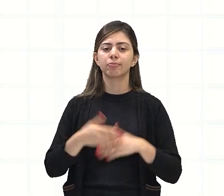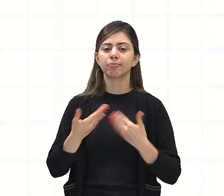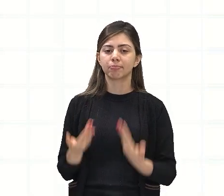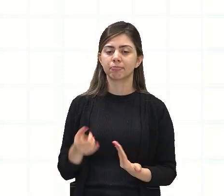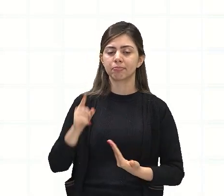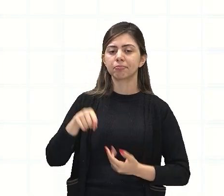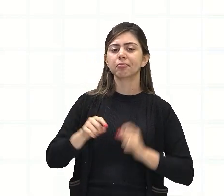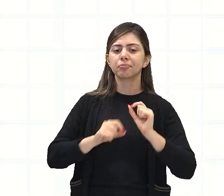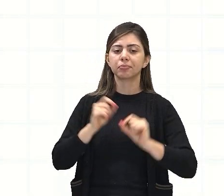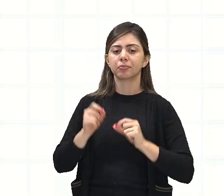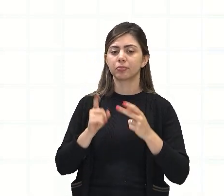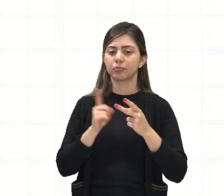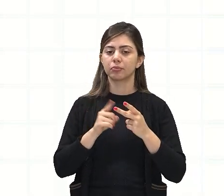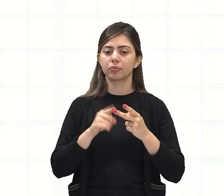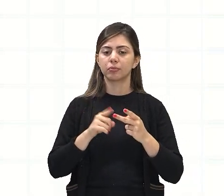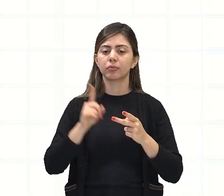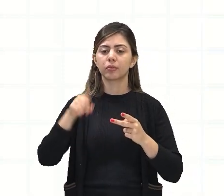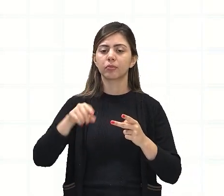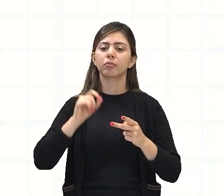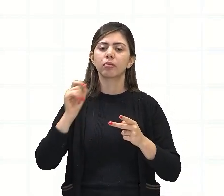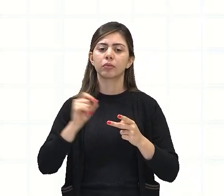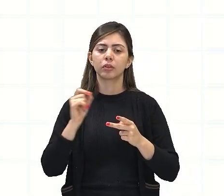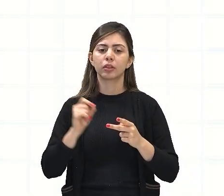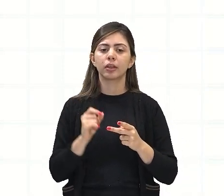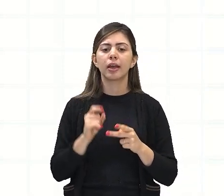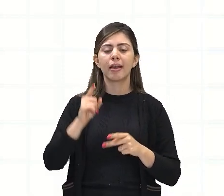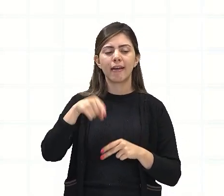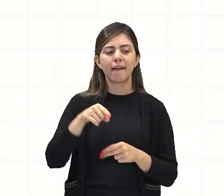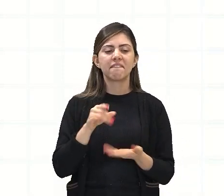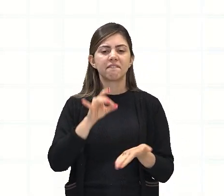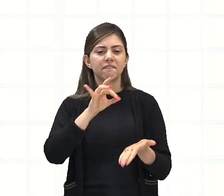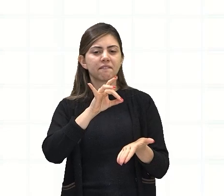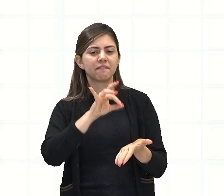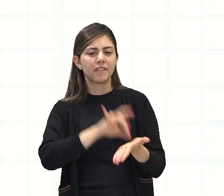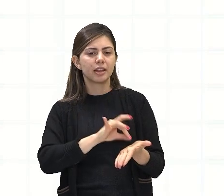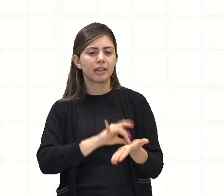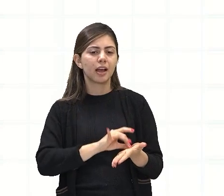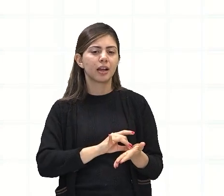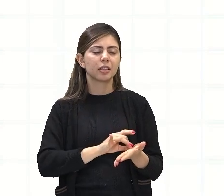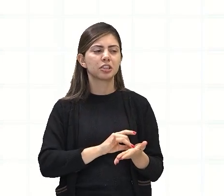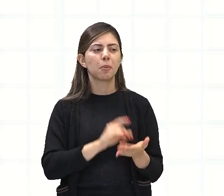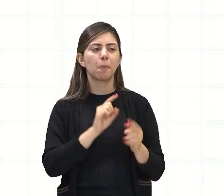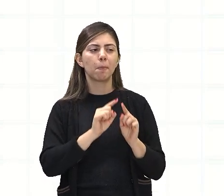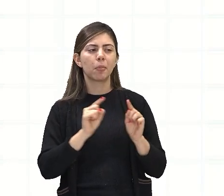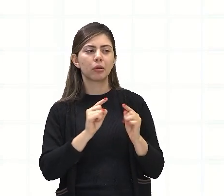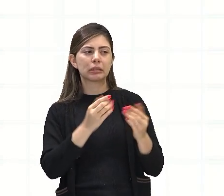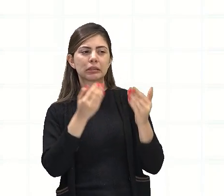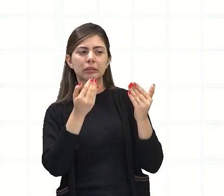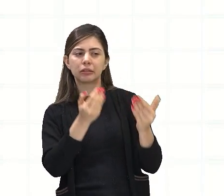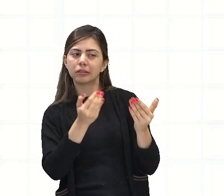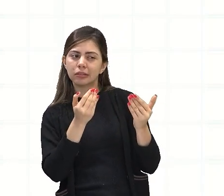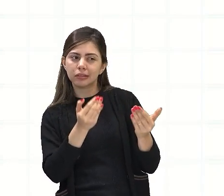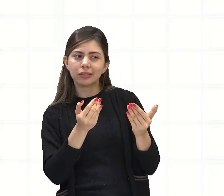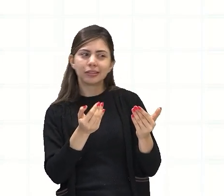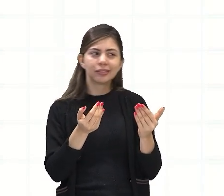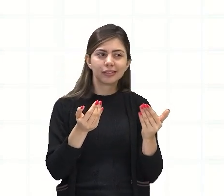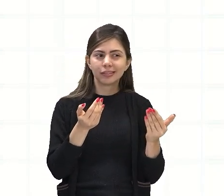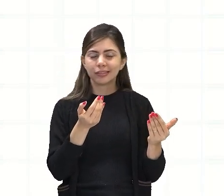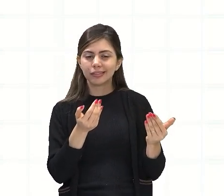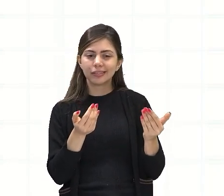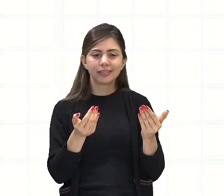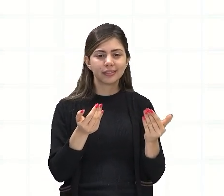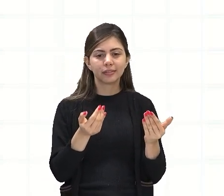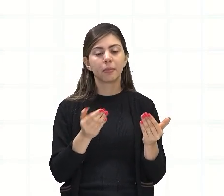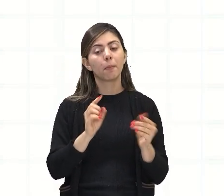algo cuja existência pode ser constatada de modo